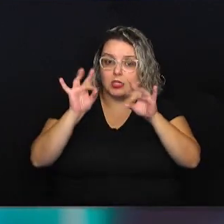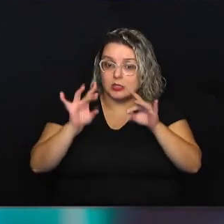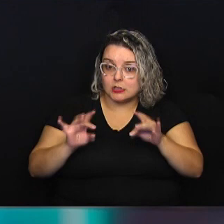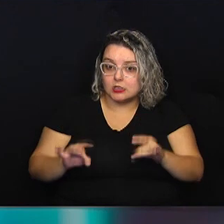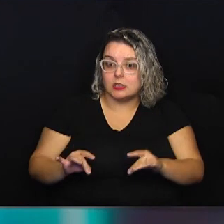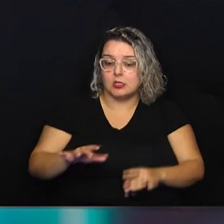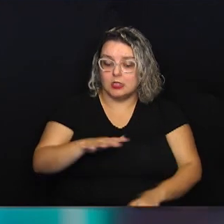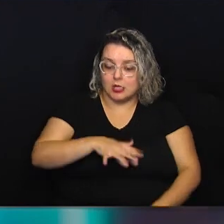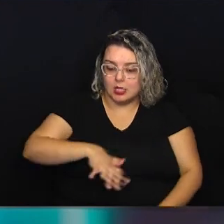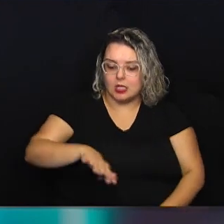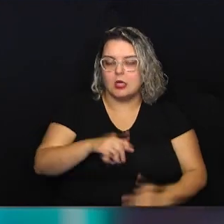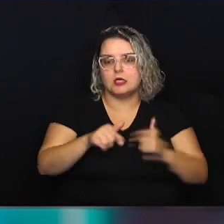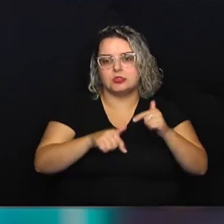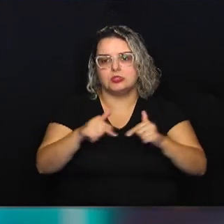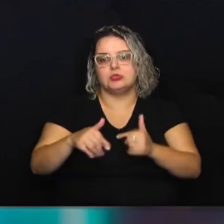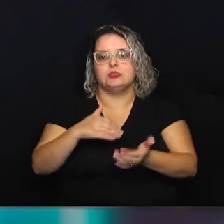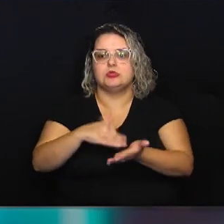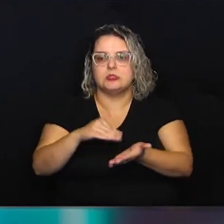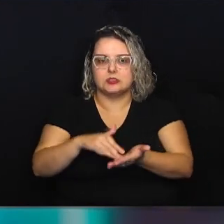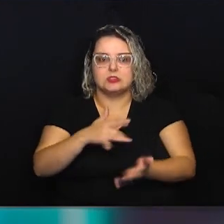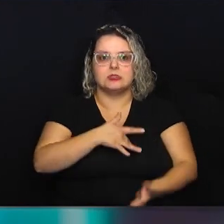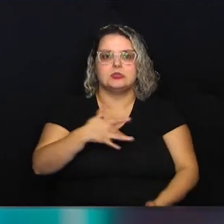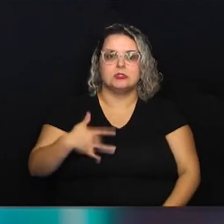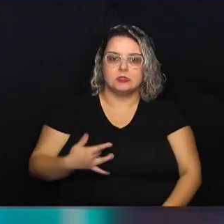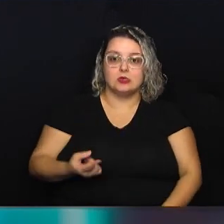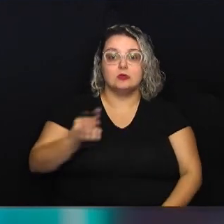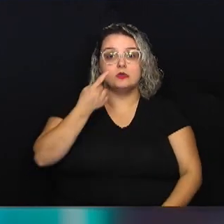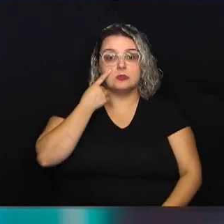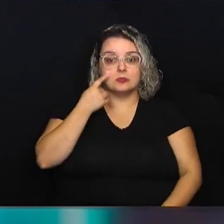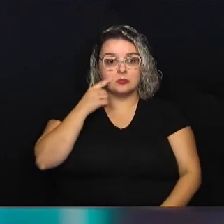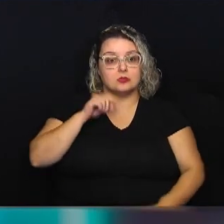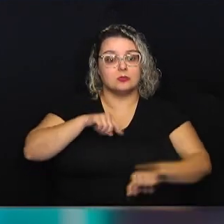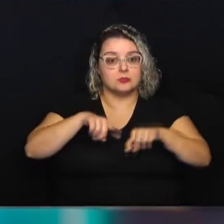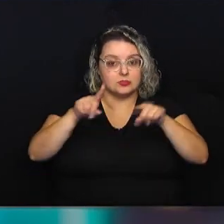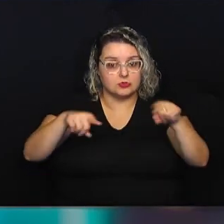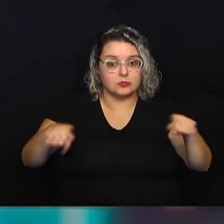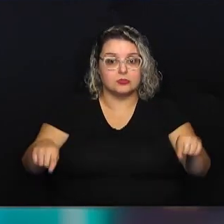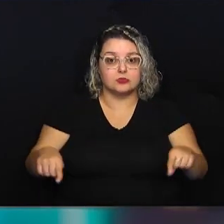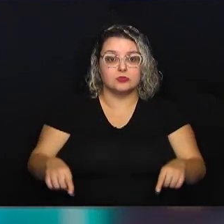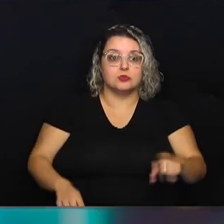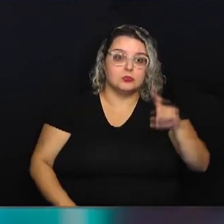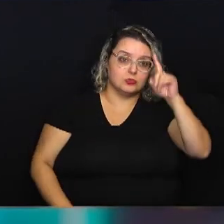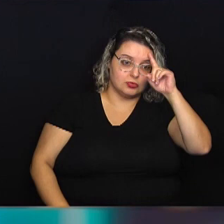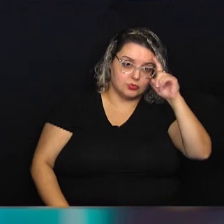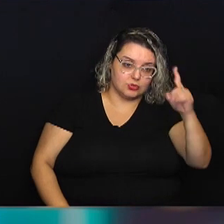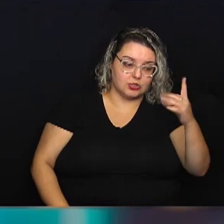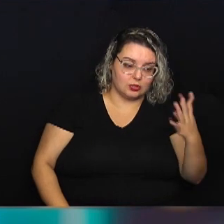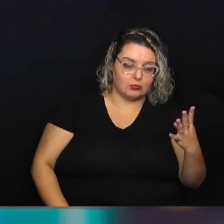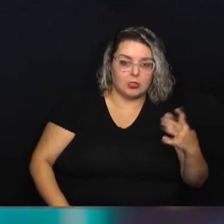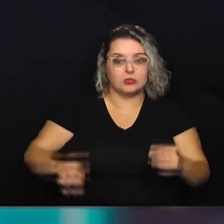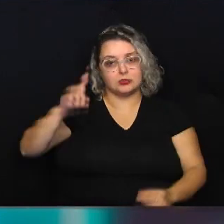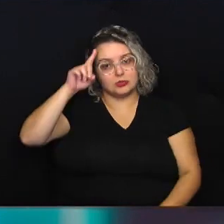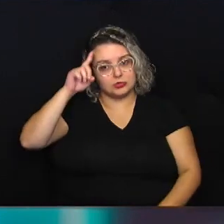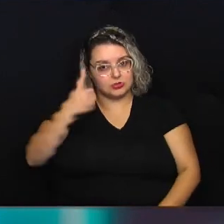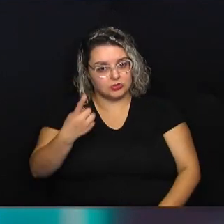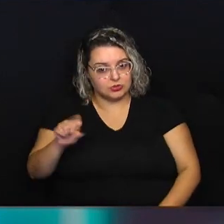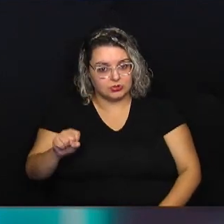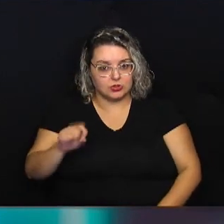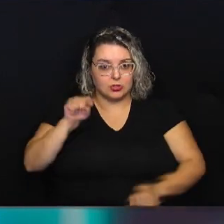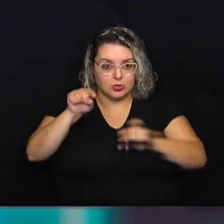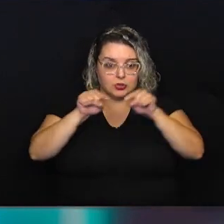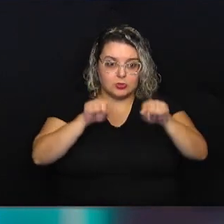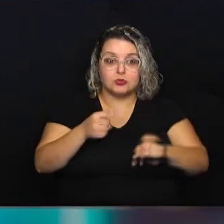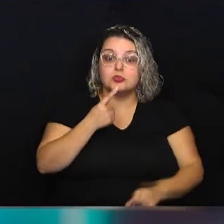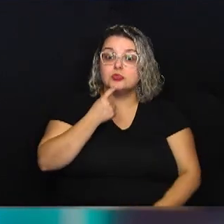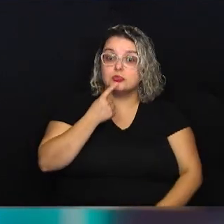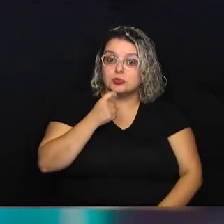de trabalho da Secretaria de Saúde. Vocês vão vendo a diferença do dia 4 para o dia 18. Cada pontinho